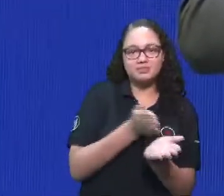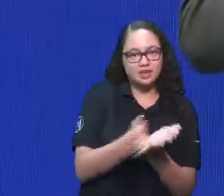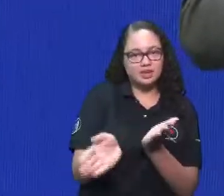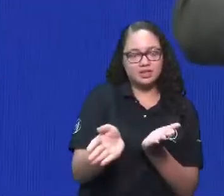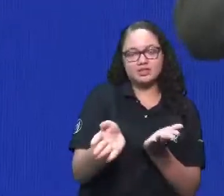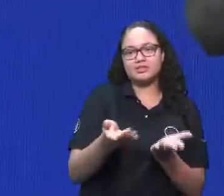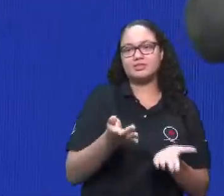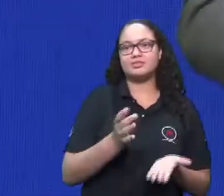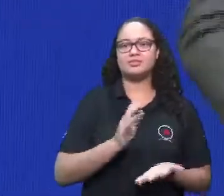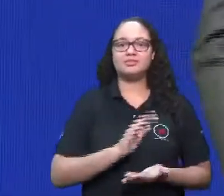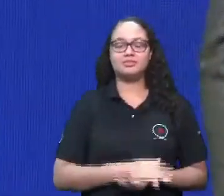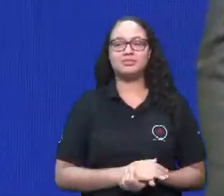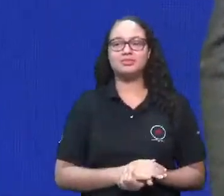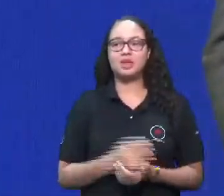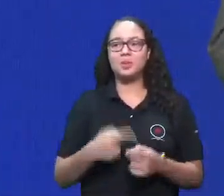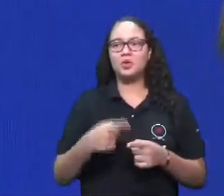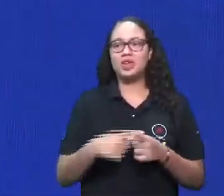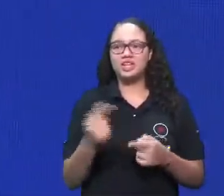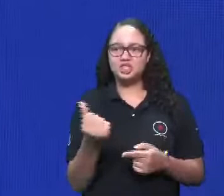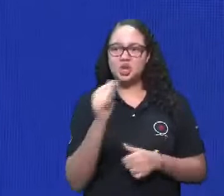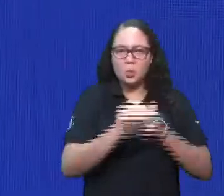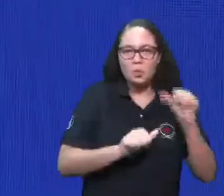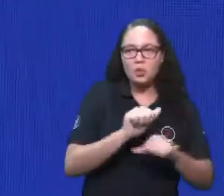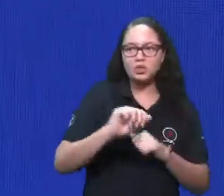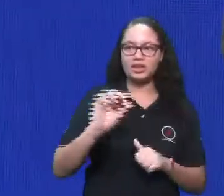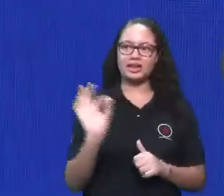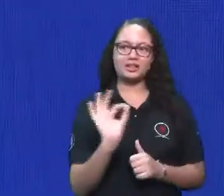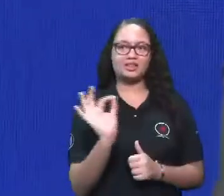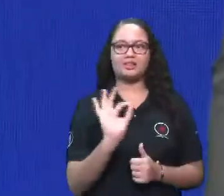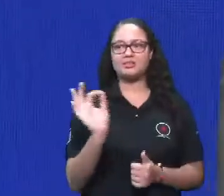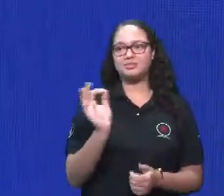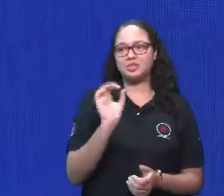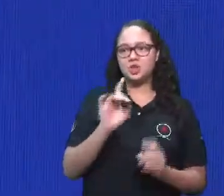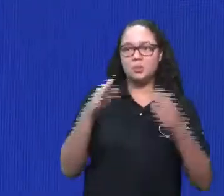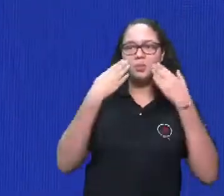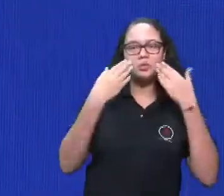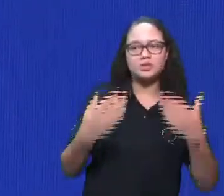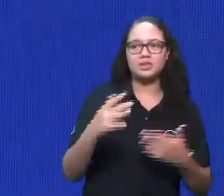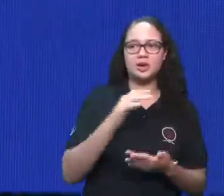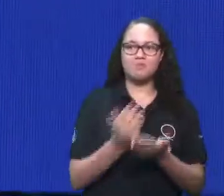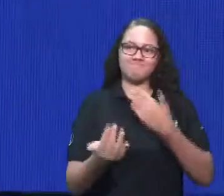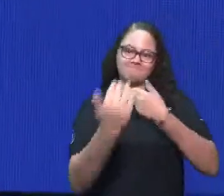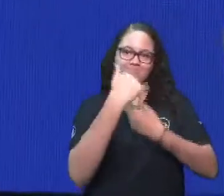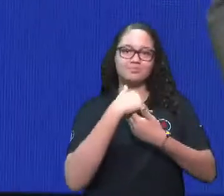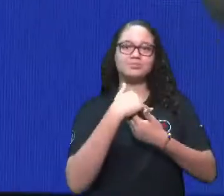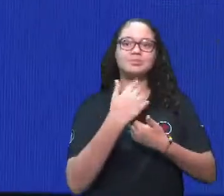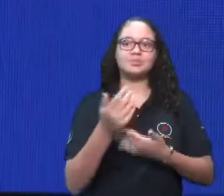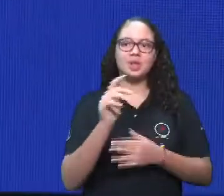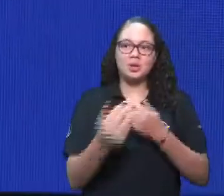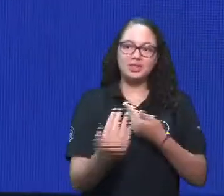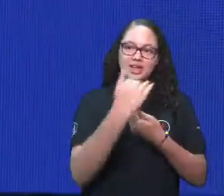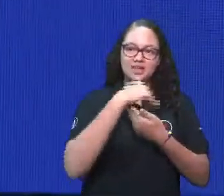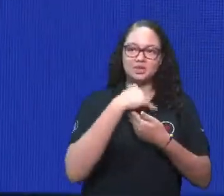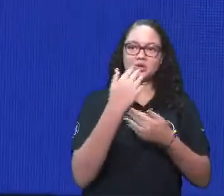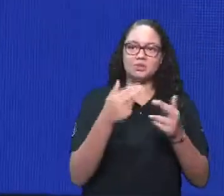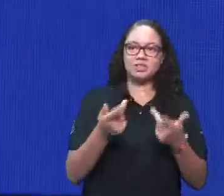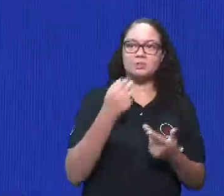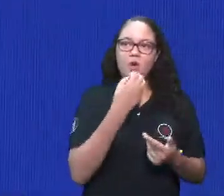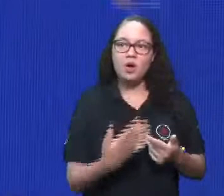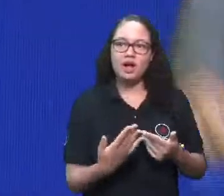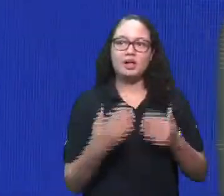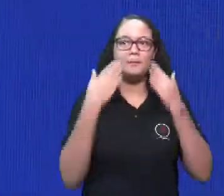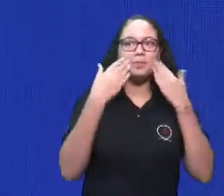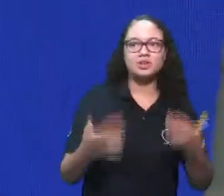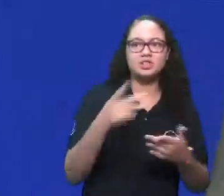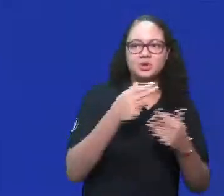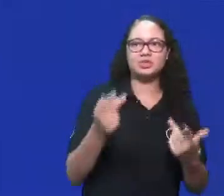Por quê? Dinheiro não muda ninguém, só potencializa o que está dentro. Se tem coisa boa, vem coisa boa. Se tem coisa ruim, a